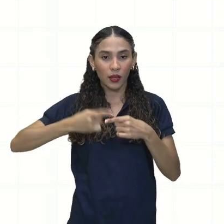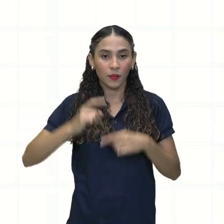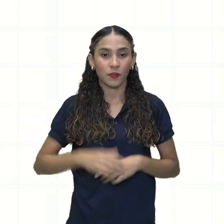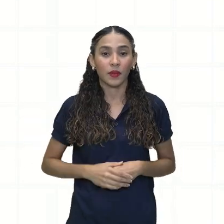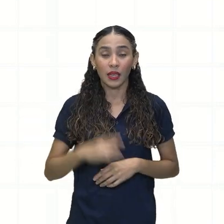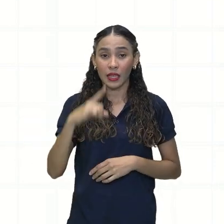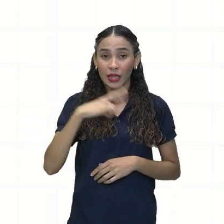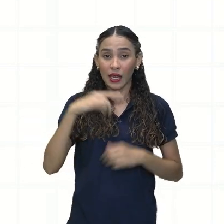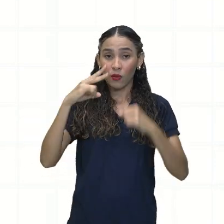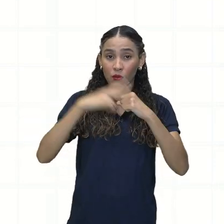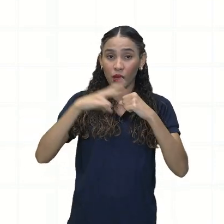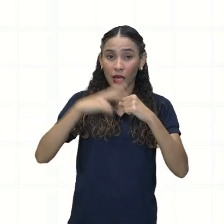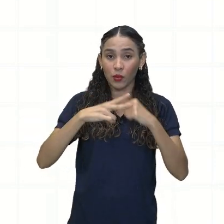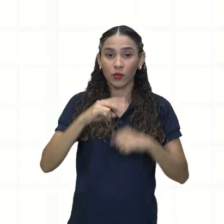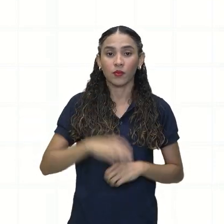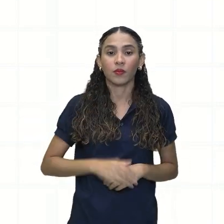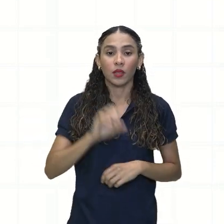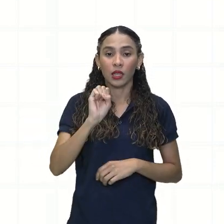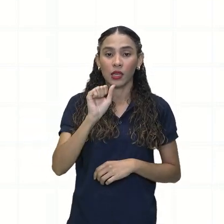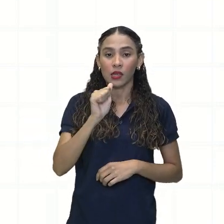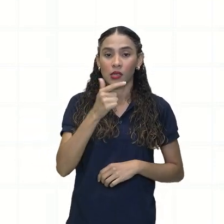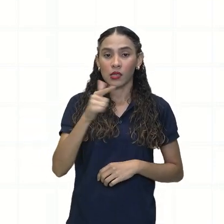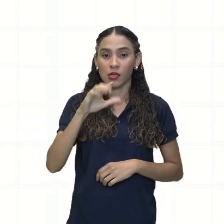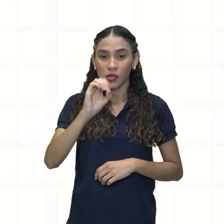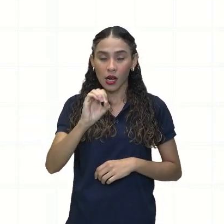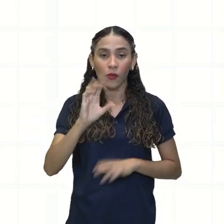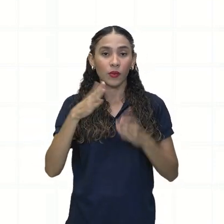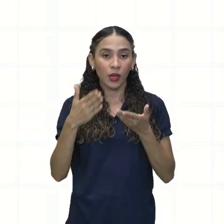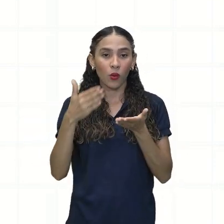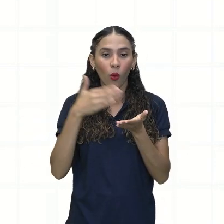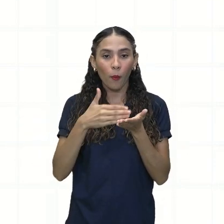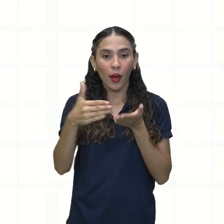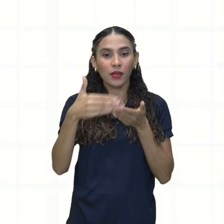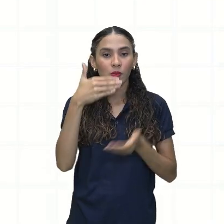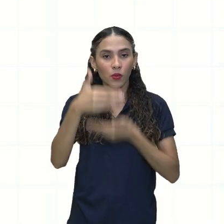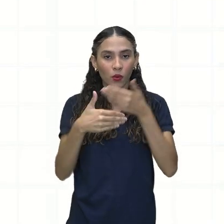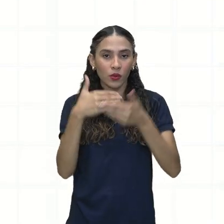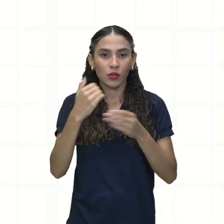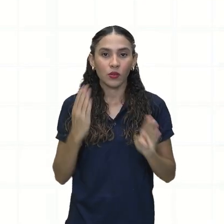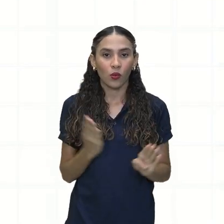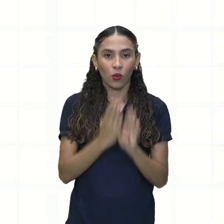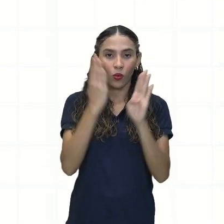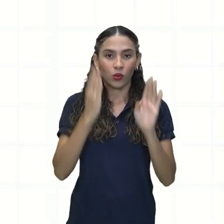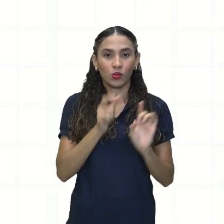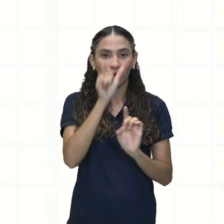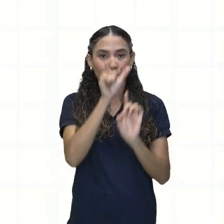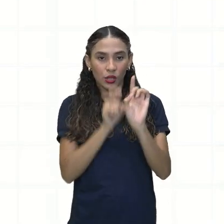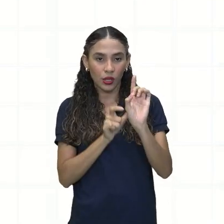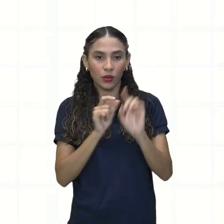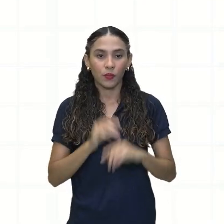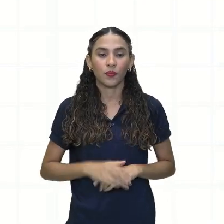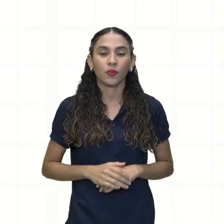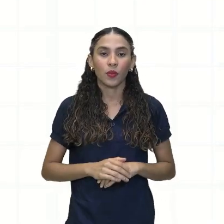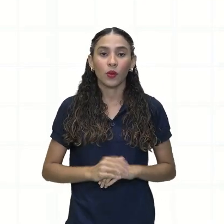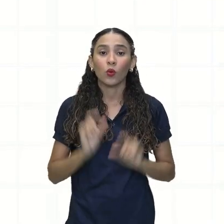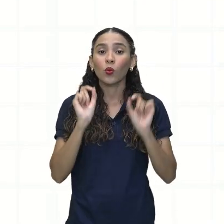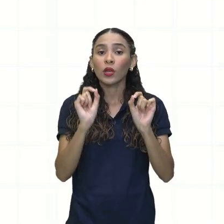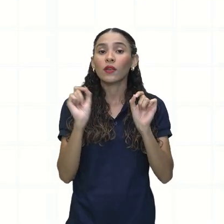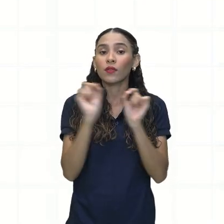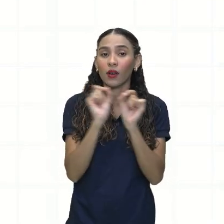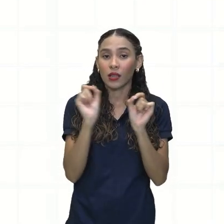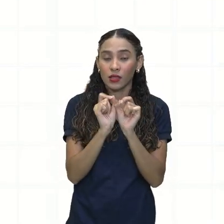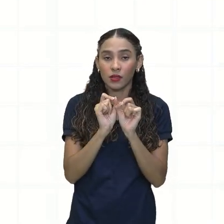tem um verbo. Então, aí eu posso começar o processo de identificação do meu sujeito. O que eu faço